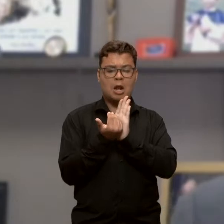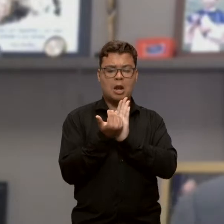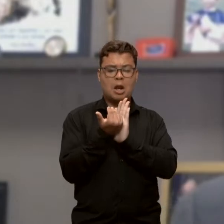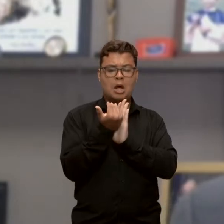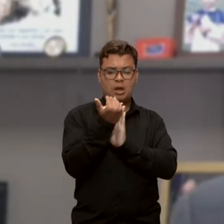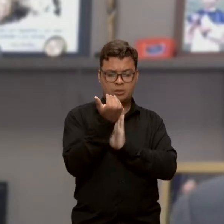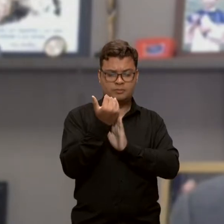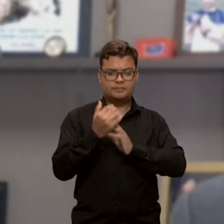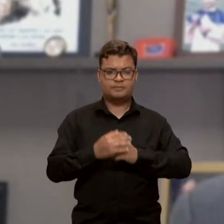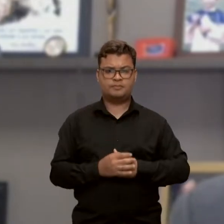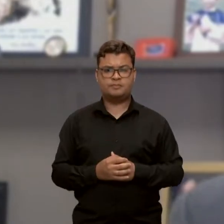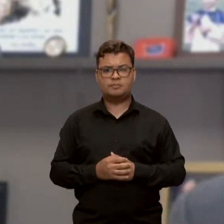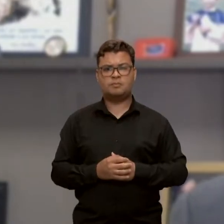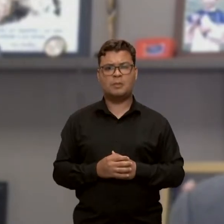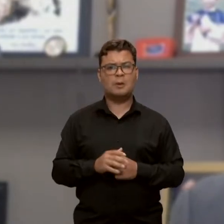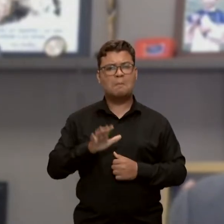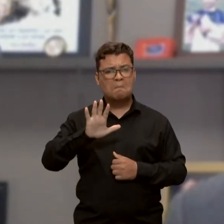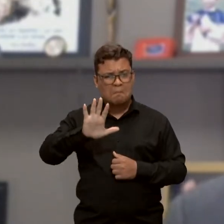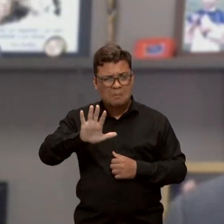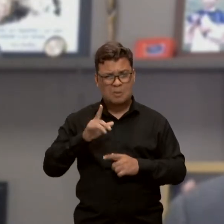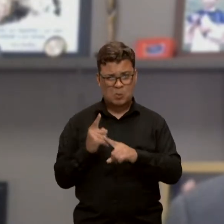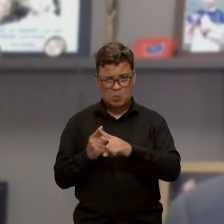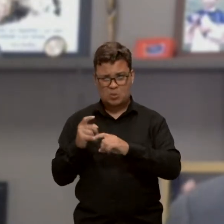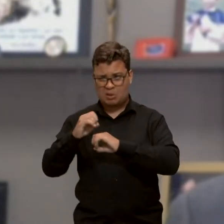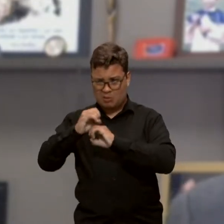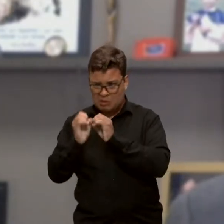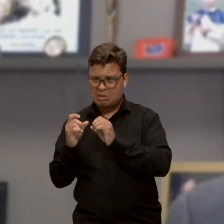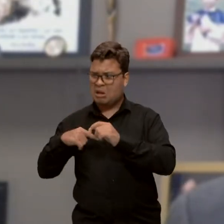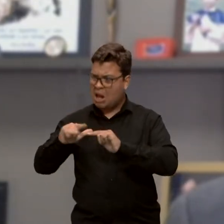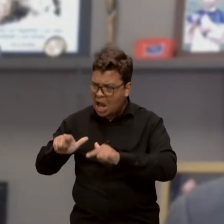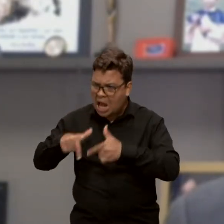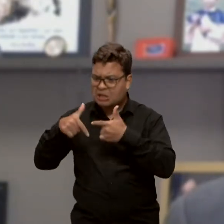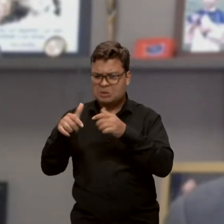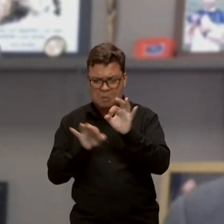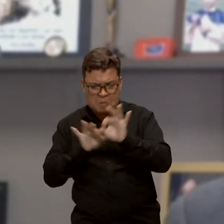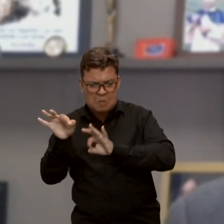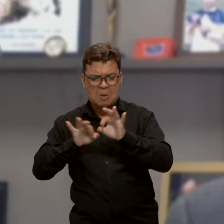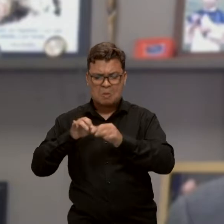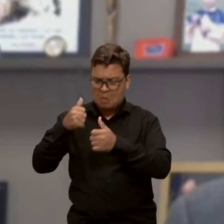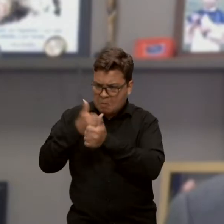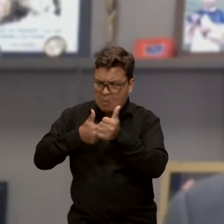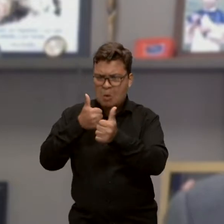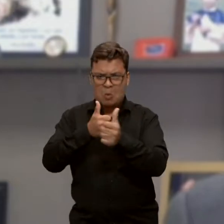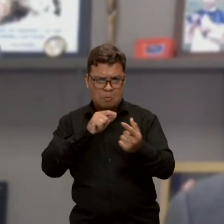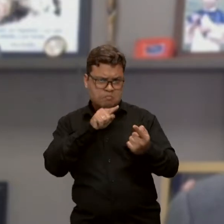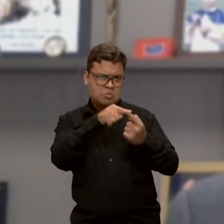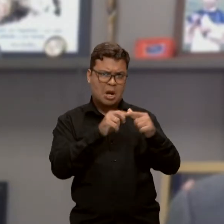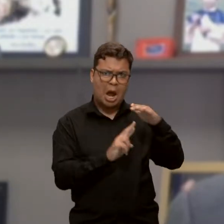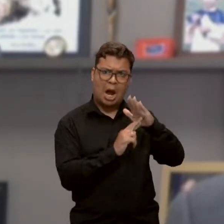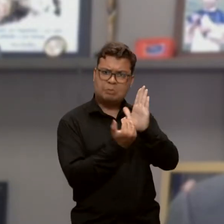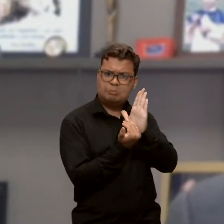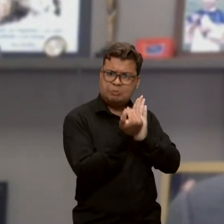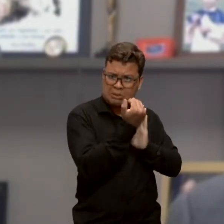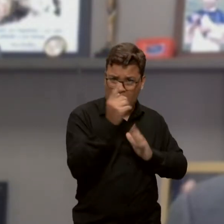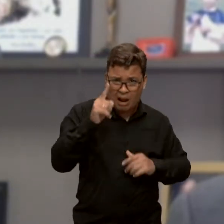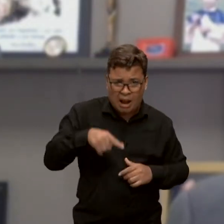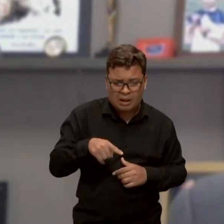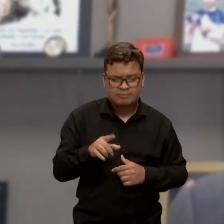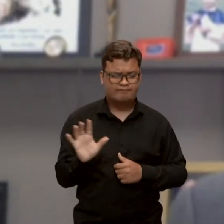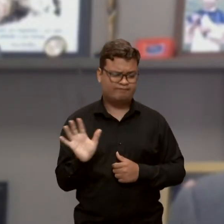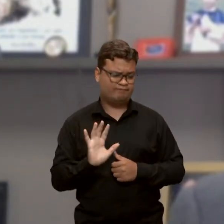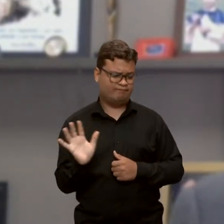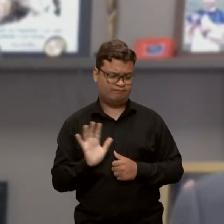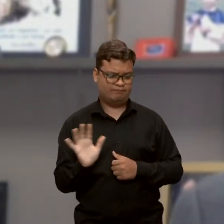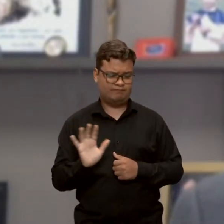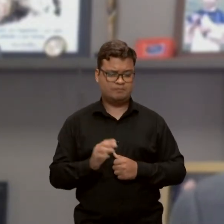ou fazer uma ação dirigida nesse objetivo. Então, mas é importante, né?